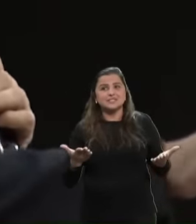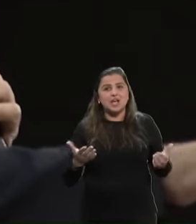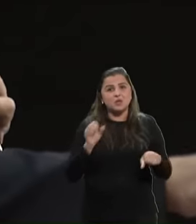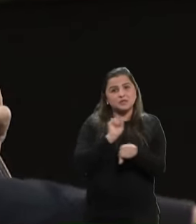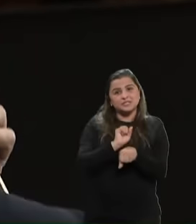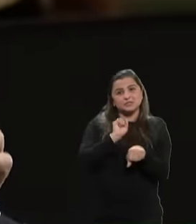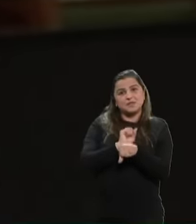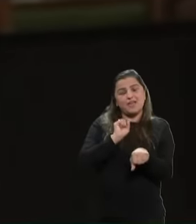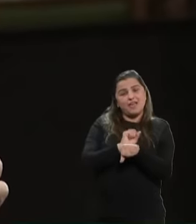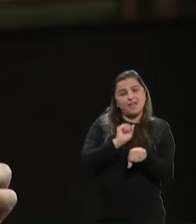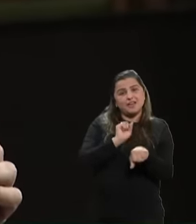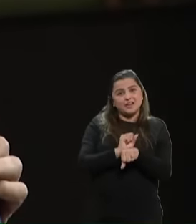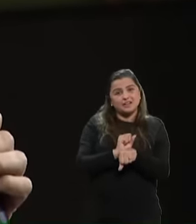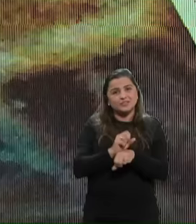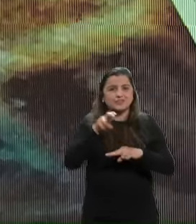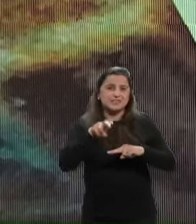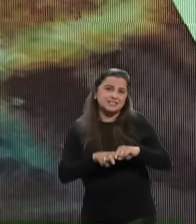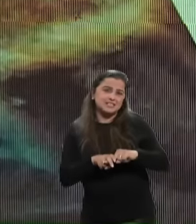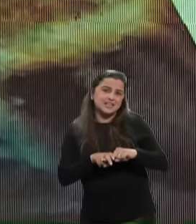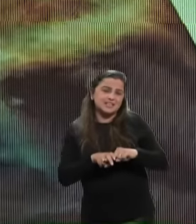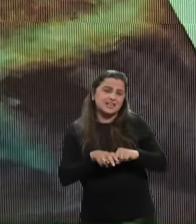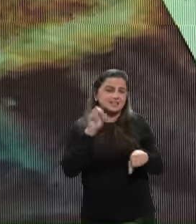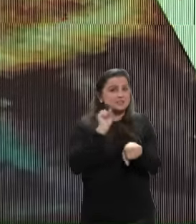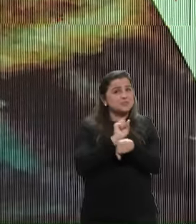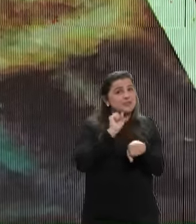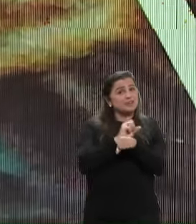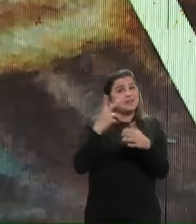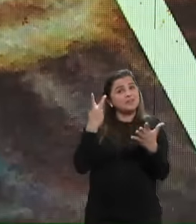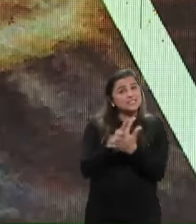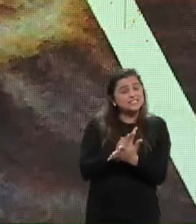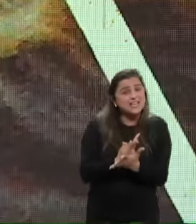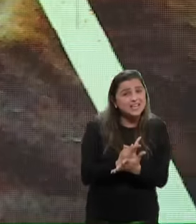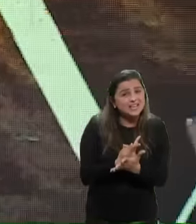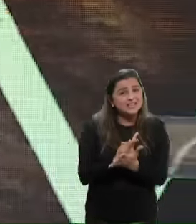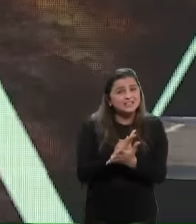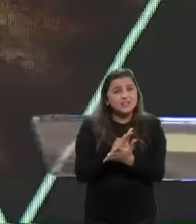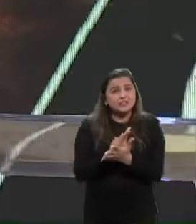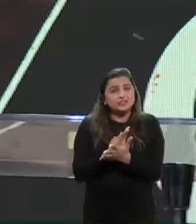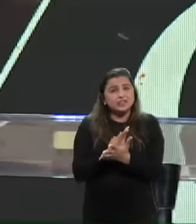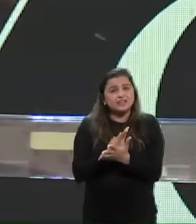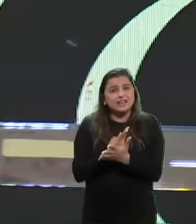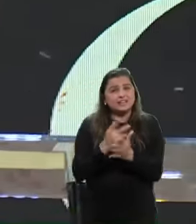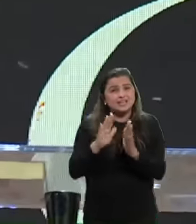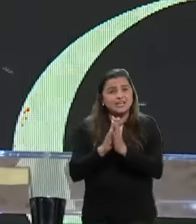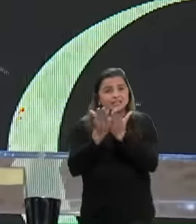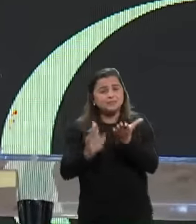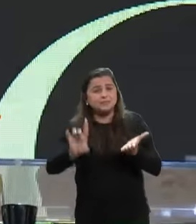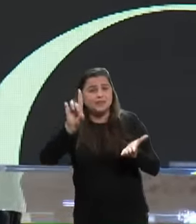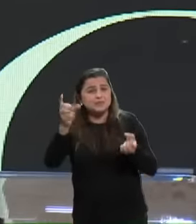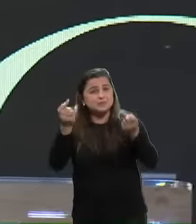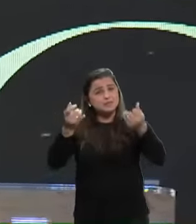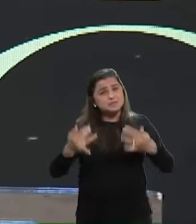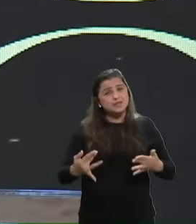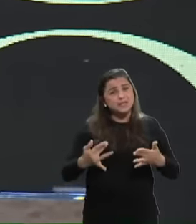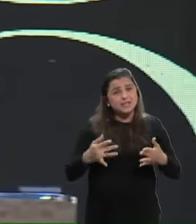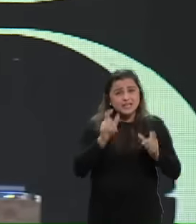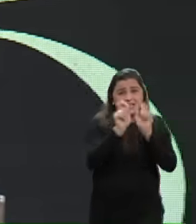Esperar en Dios no es ficar asentado aguardando algo acontecer. La Biblia fala: los que esperan